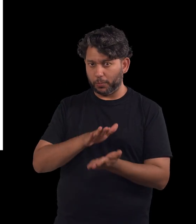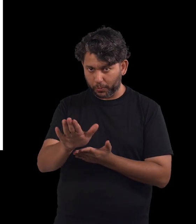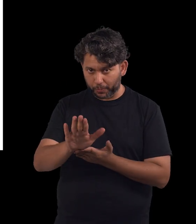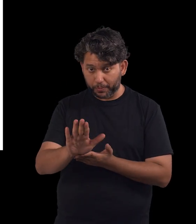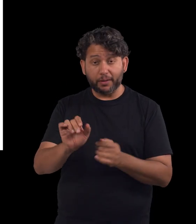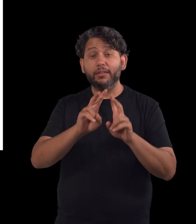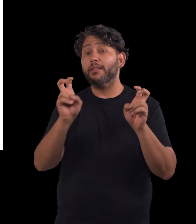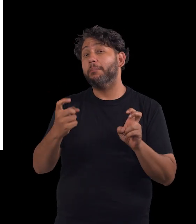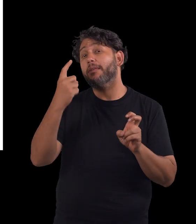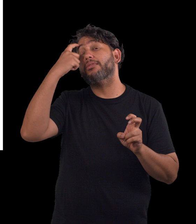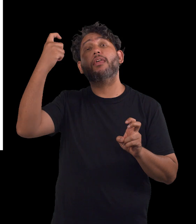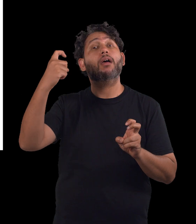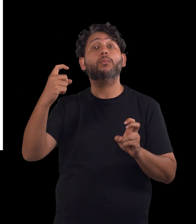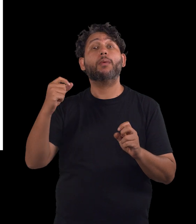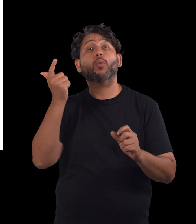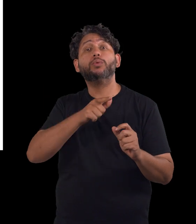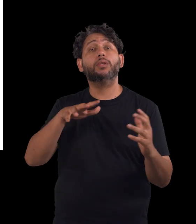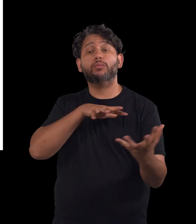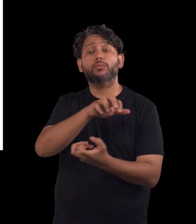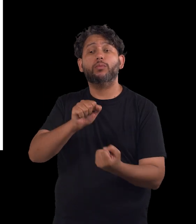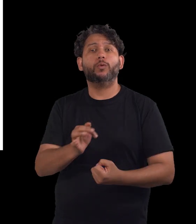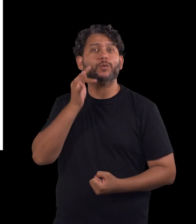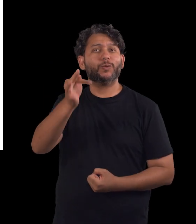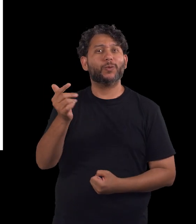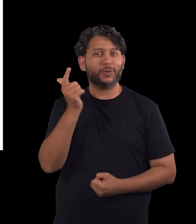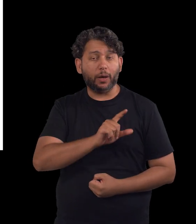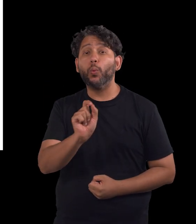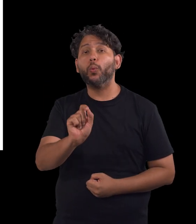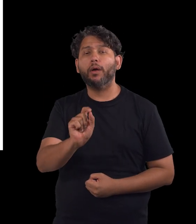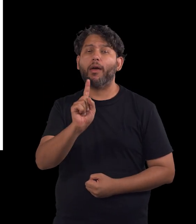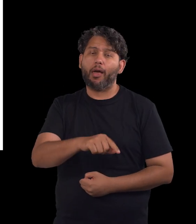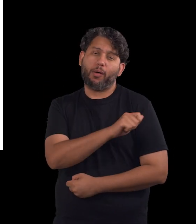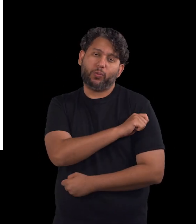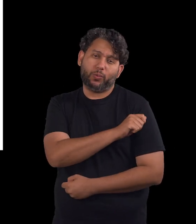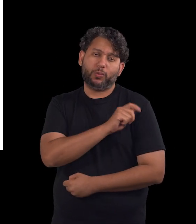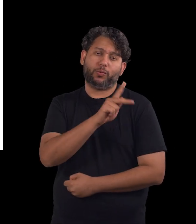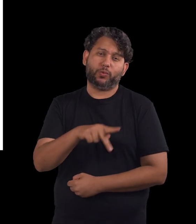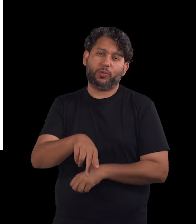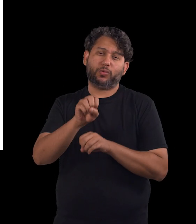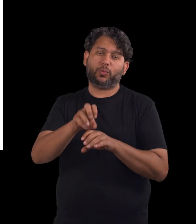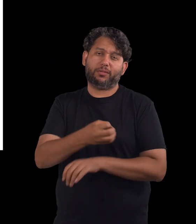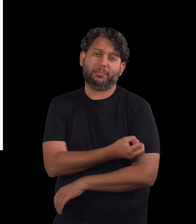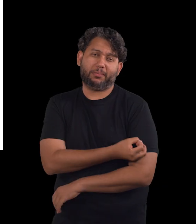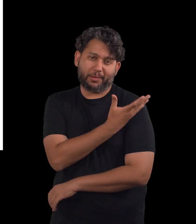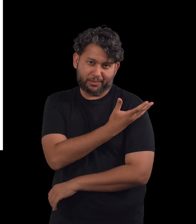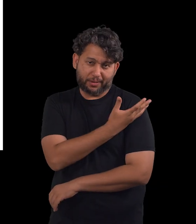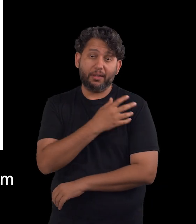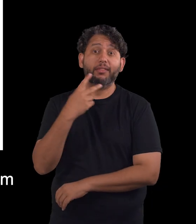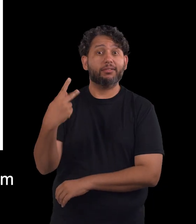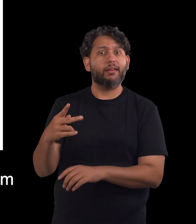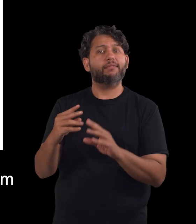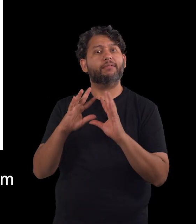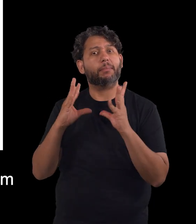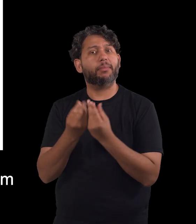2025, Ideias para um Futuro Sustentável. É destinado a alunos e professores da educação básica,